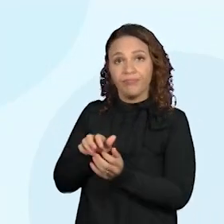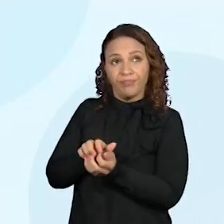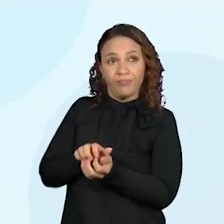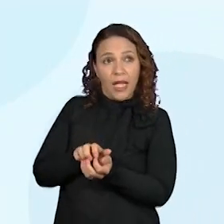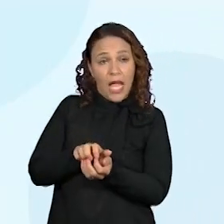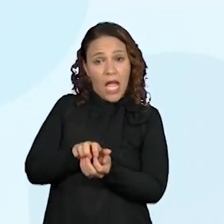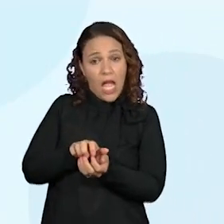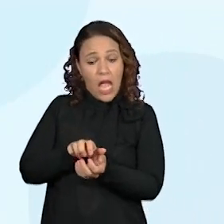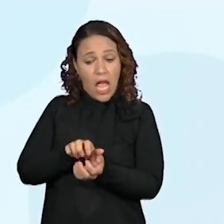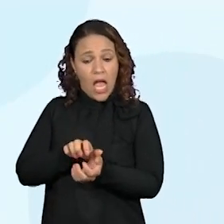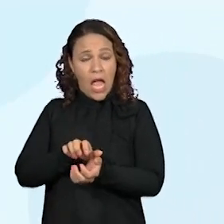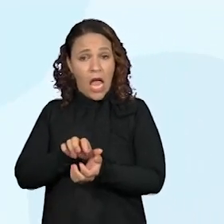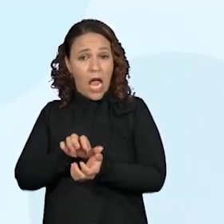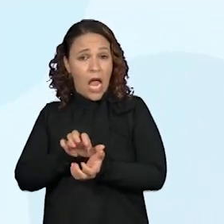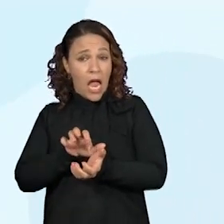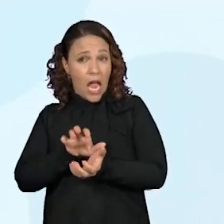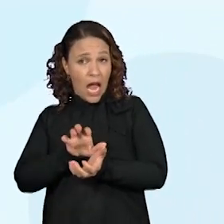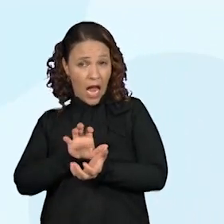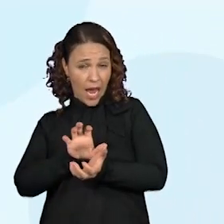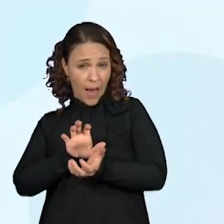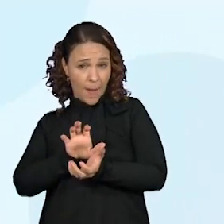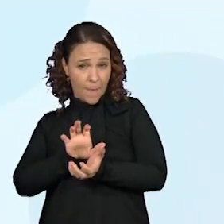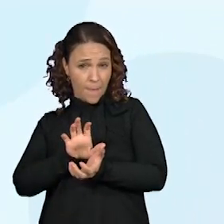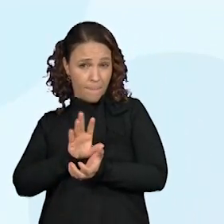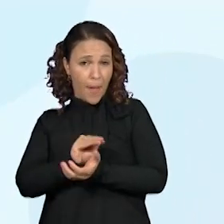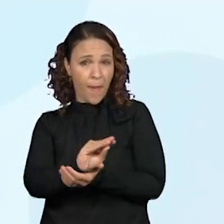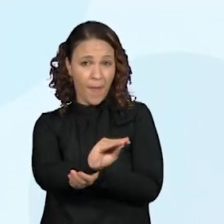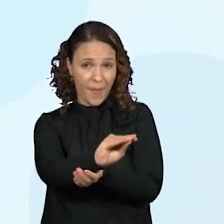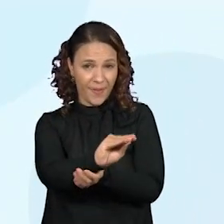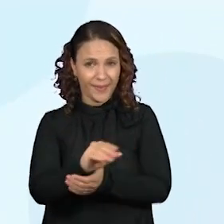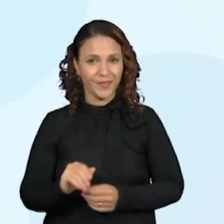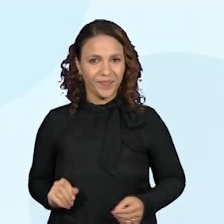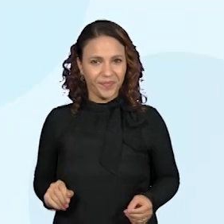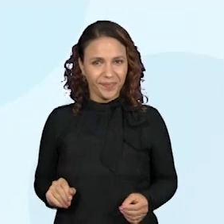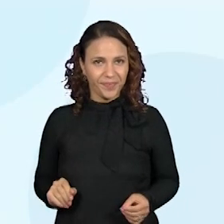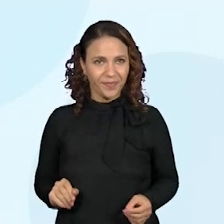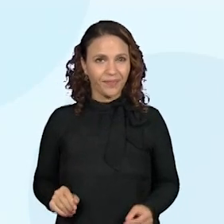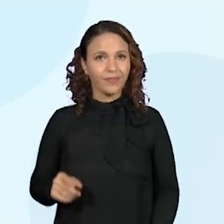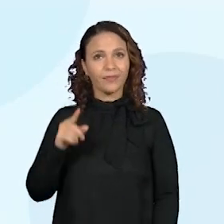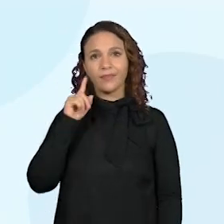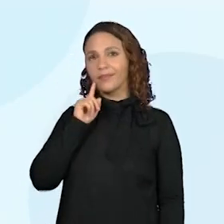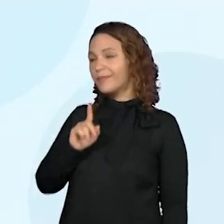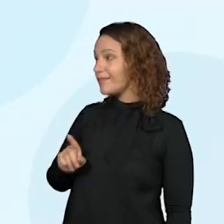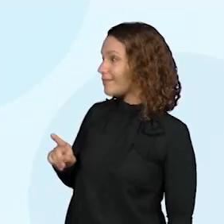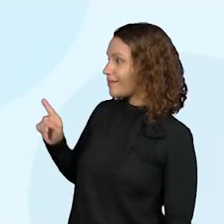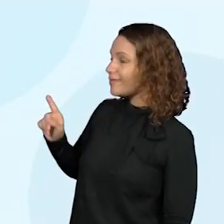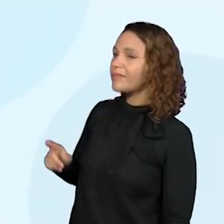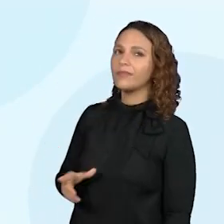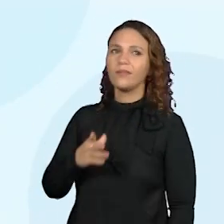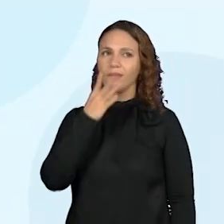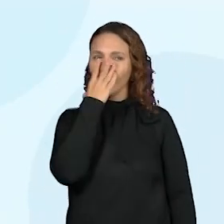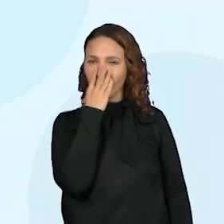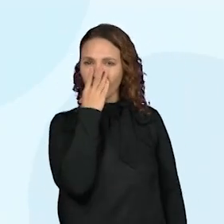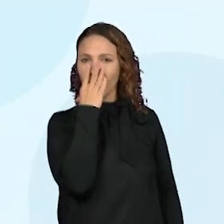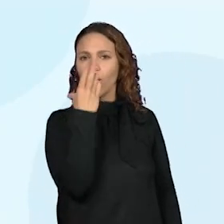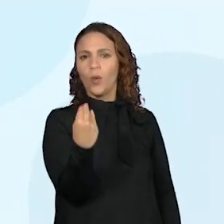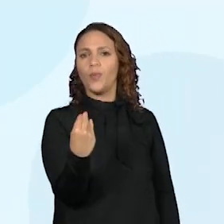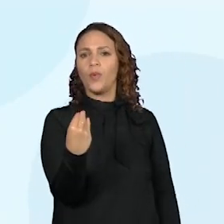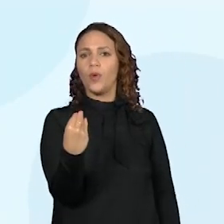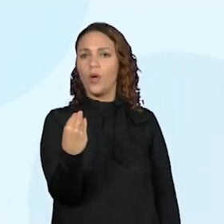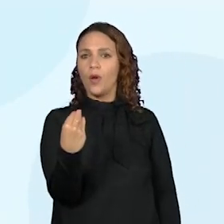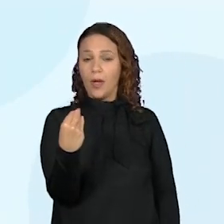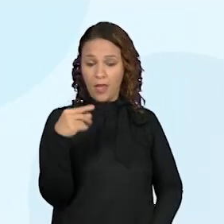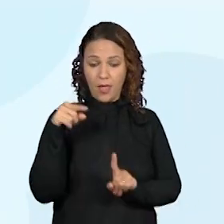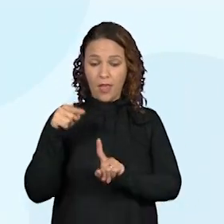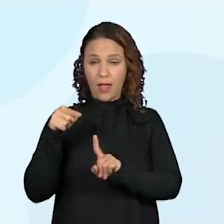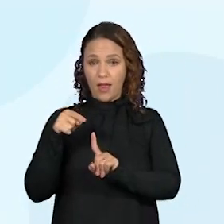dentes, disse, 2 pontos. Então, quem está dizendo? O lobo? Ah, o lobo vai começar a falar,